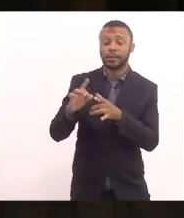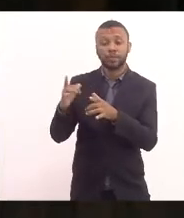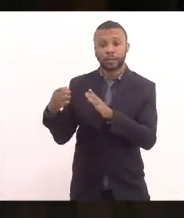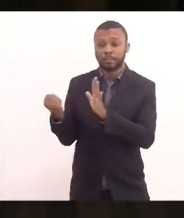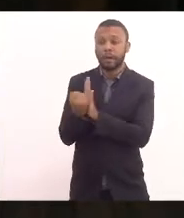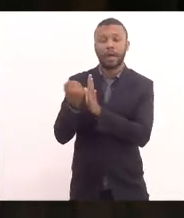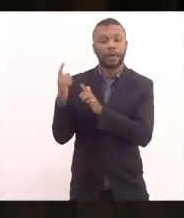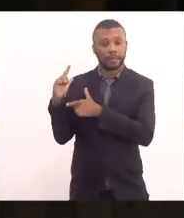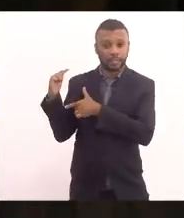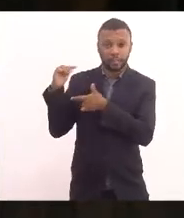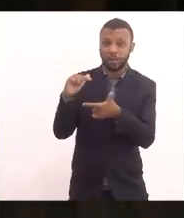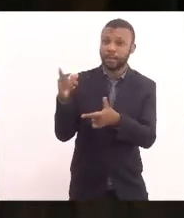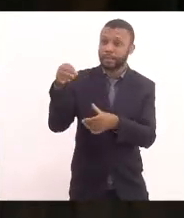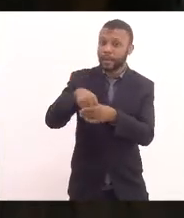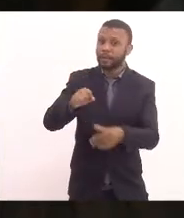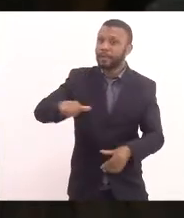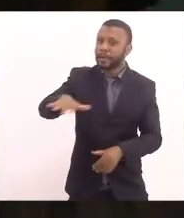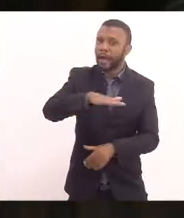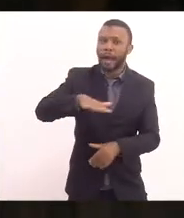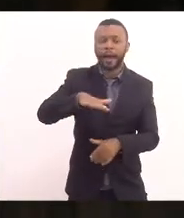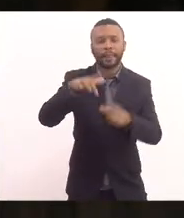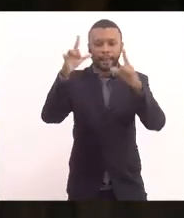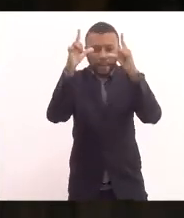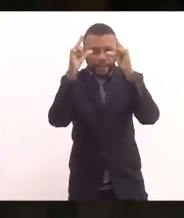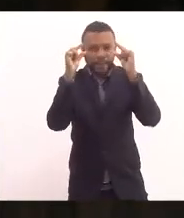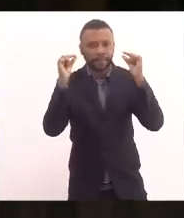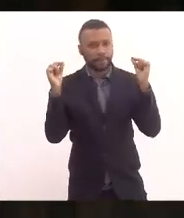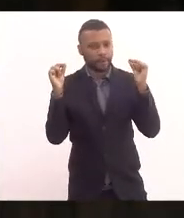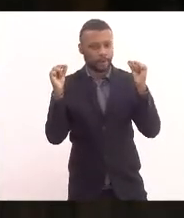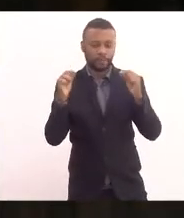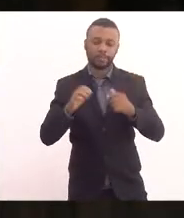dentro da enfermagem, que precisa